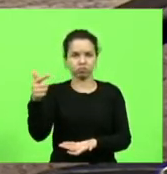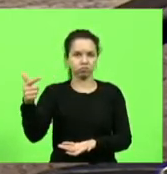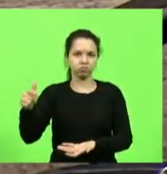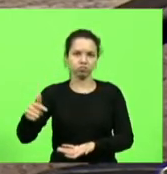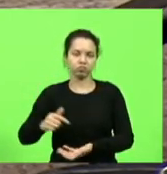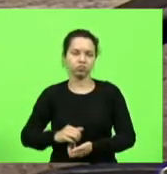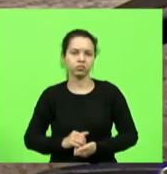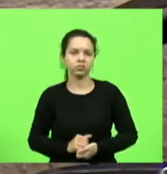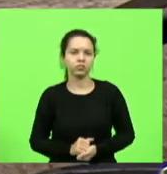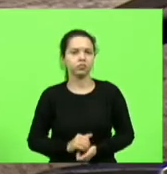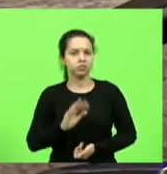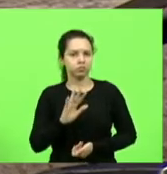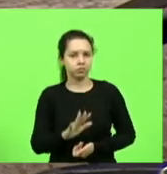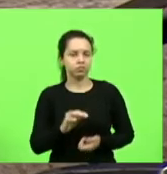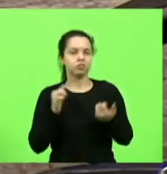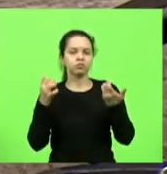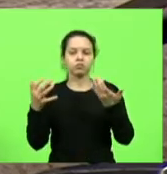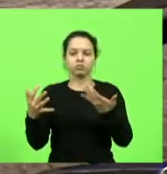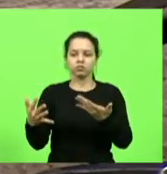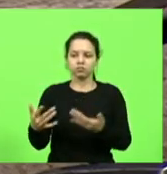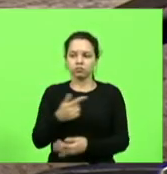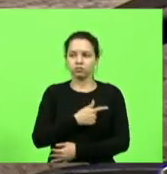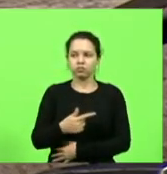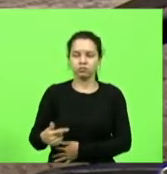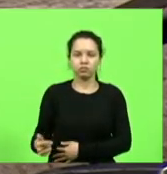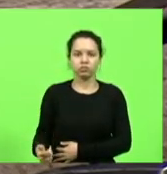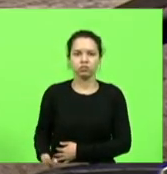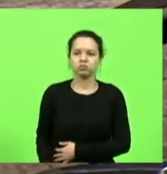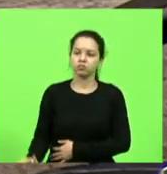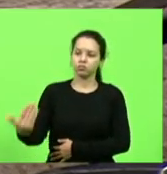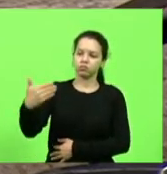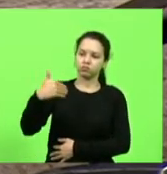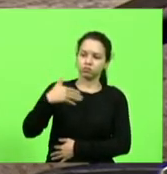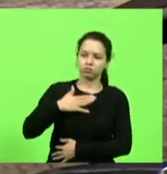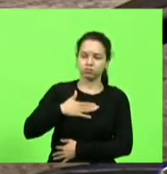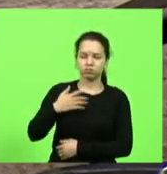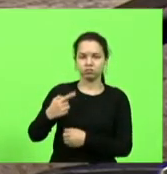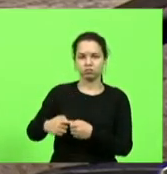A mesma coisa de falar para um governador, me apareça aqui no meu município com um saco de dinheiro.